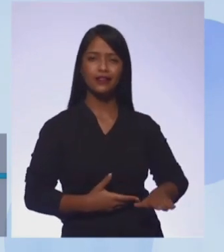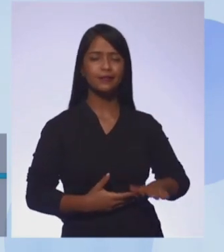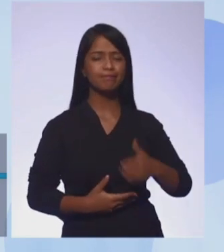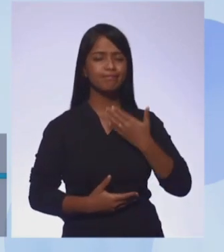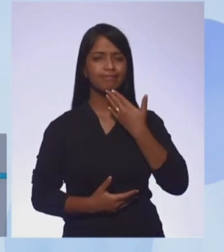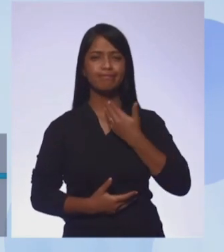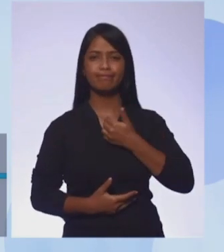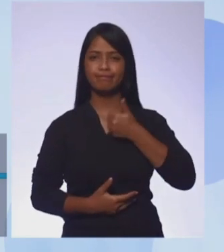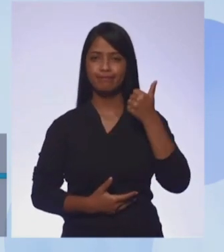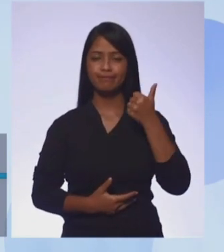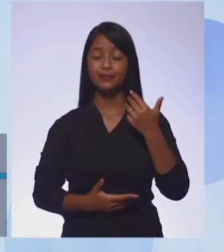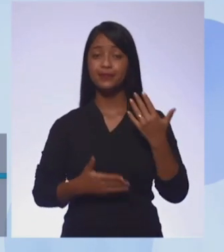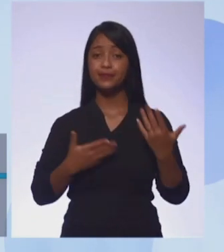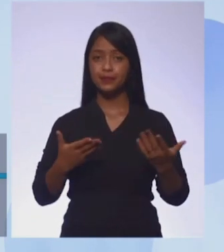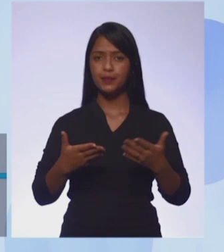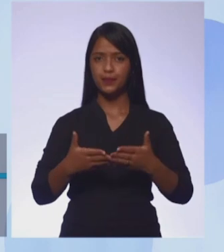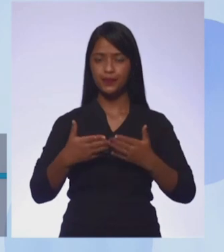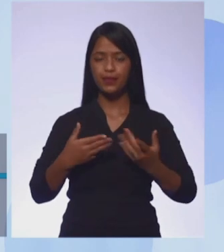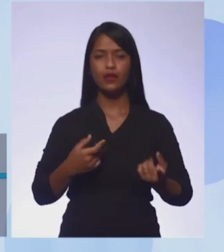na primeira.